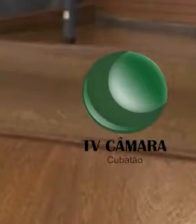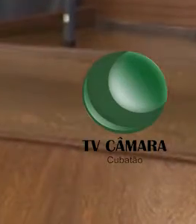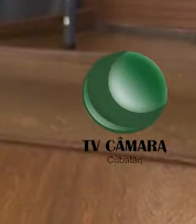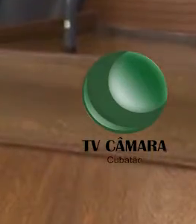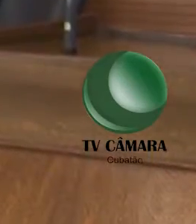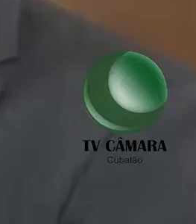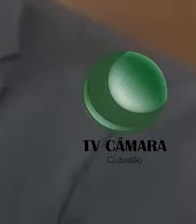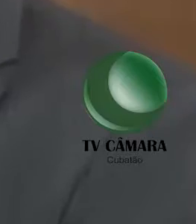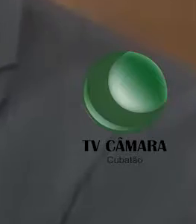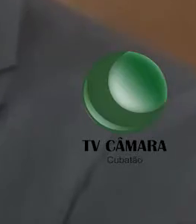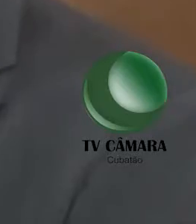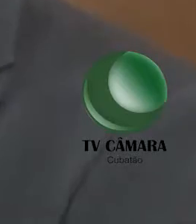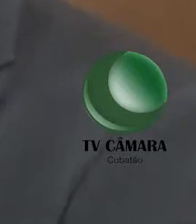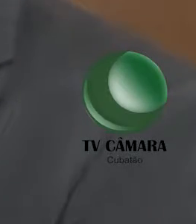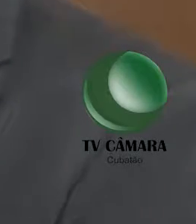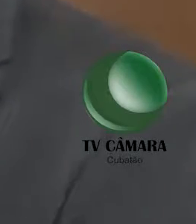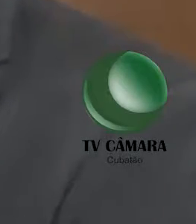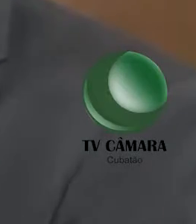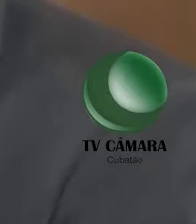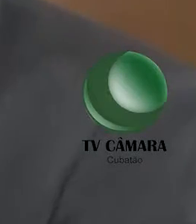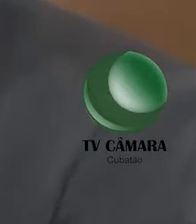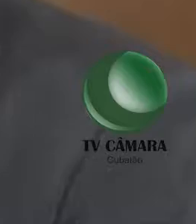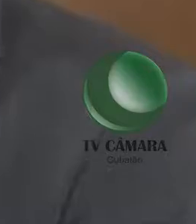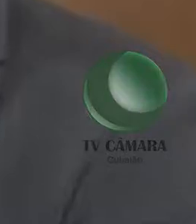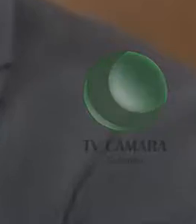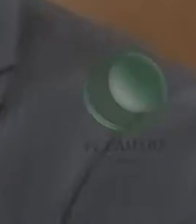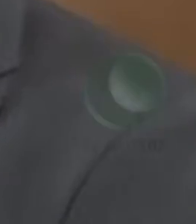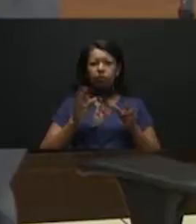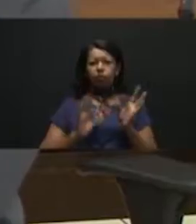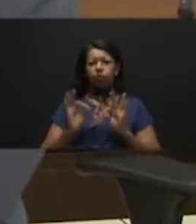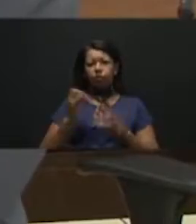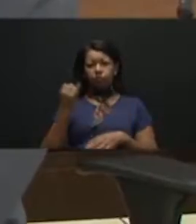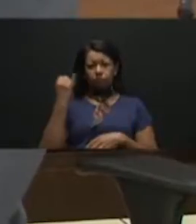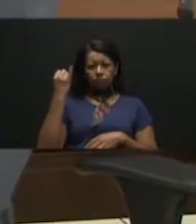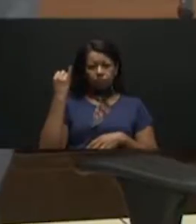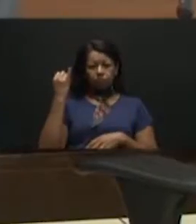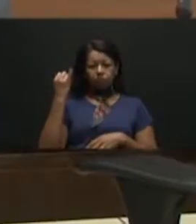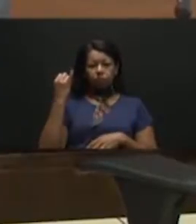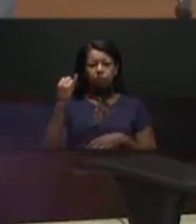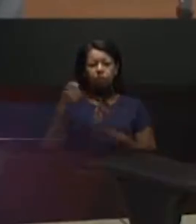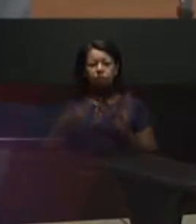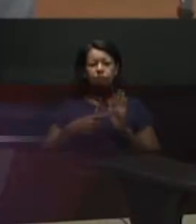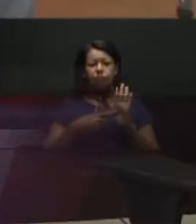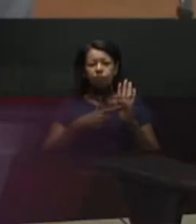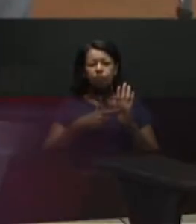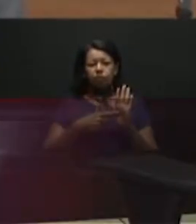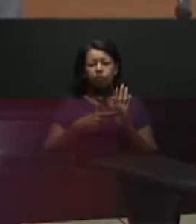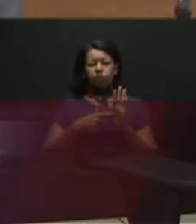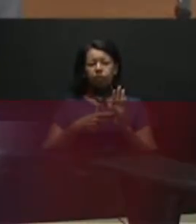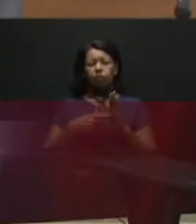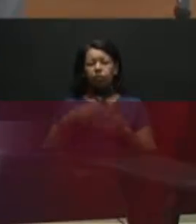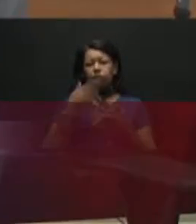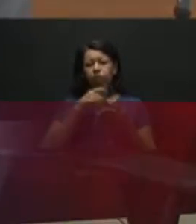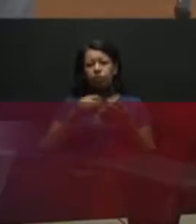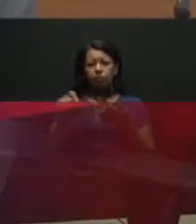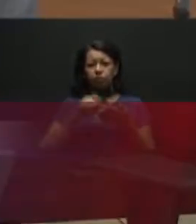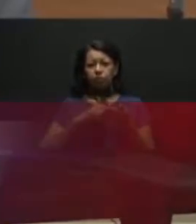final da sessão, Jair Dubar falou sobre os seus trabalhos apresentados. Foi apresentado um